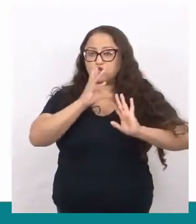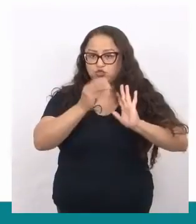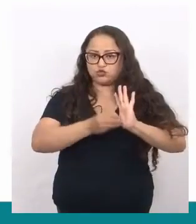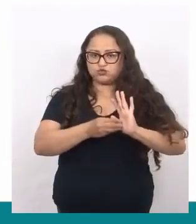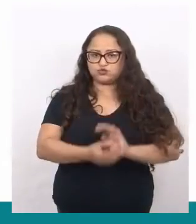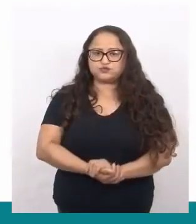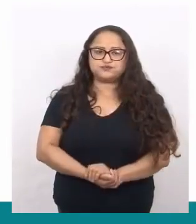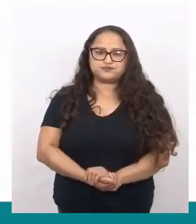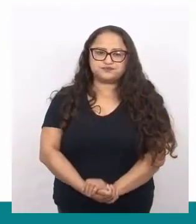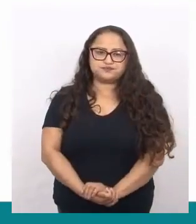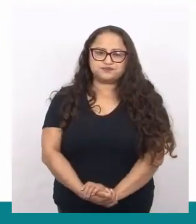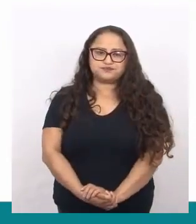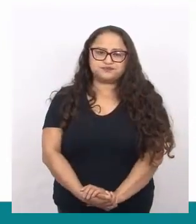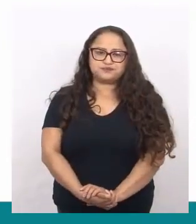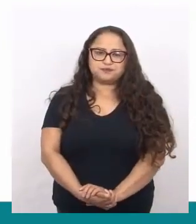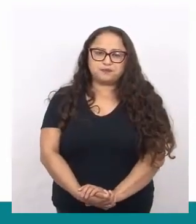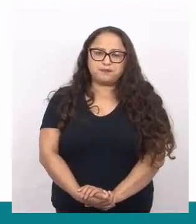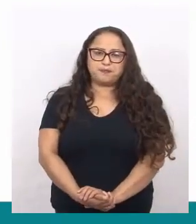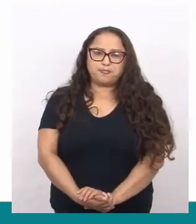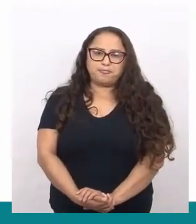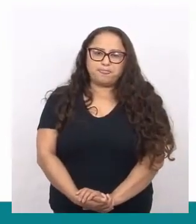Pode passar.